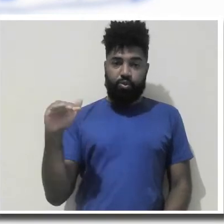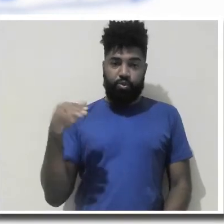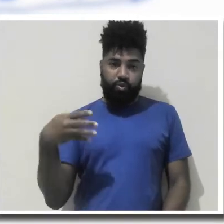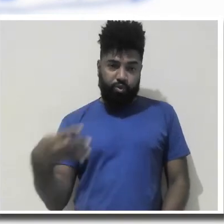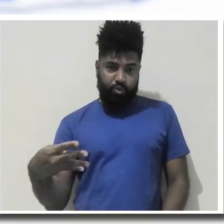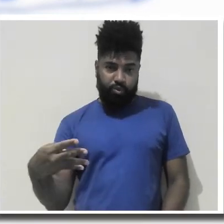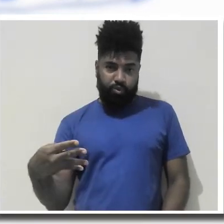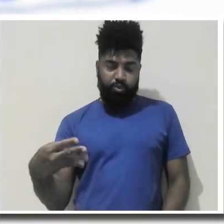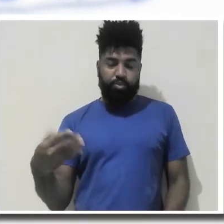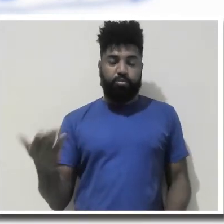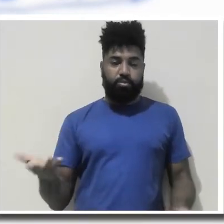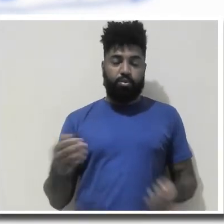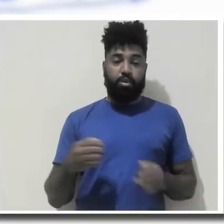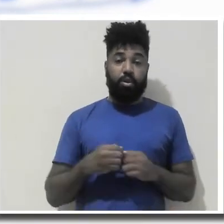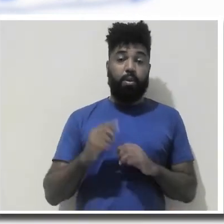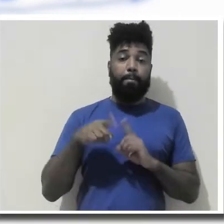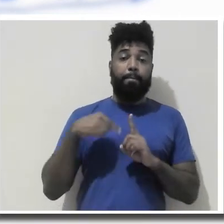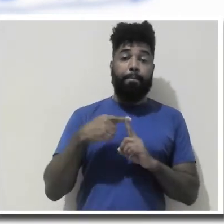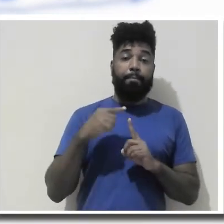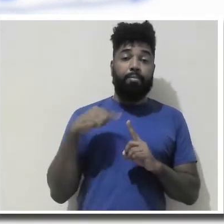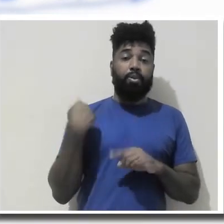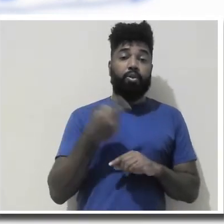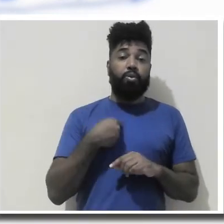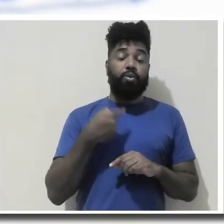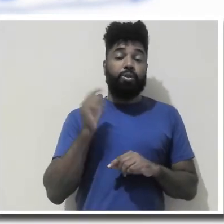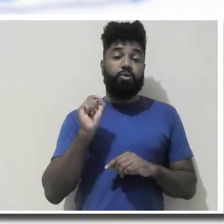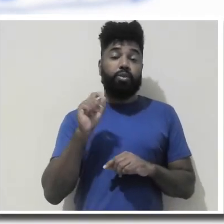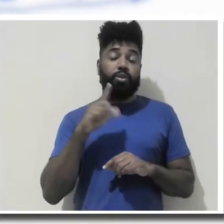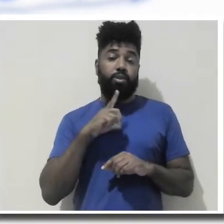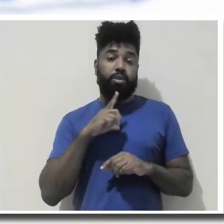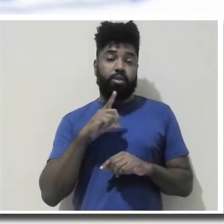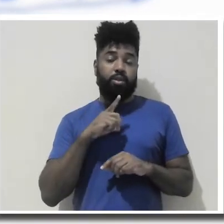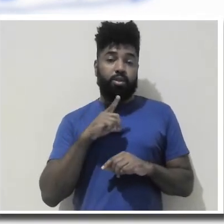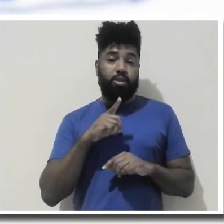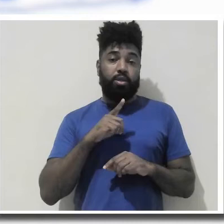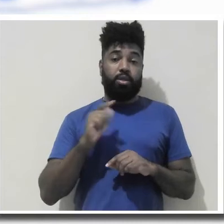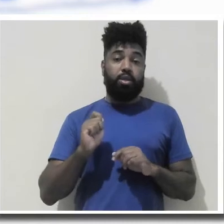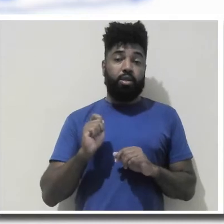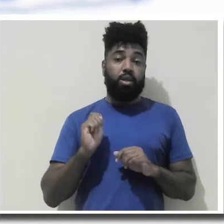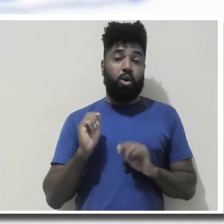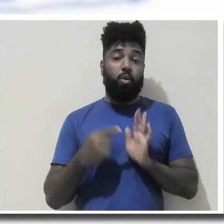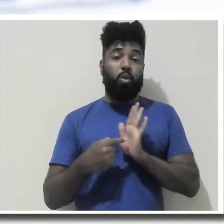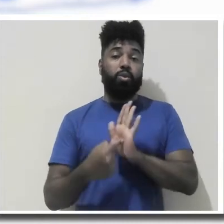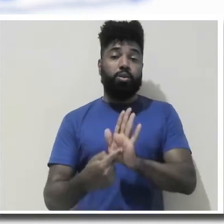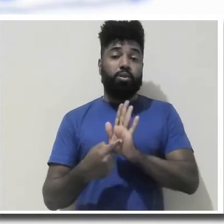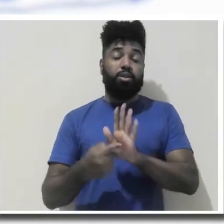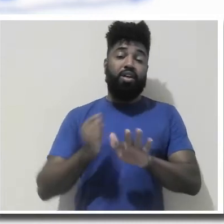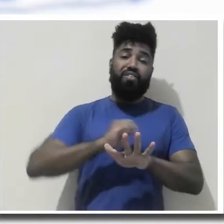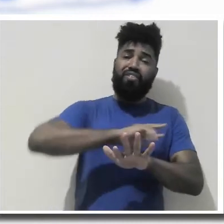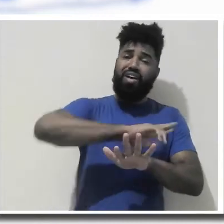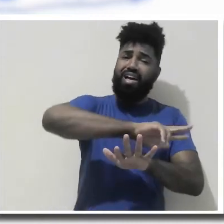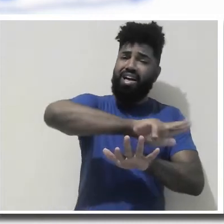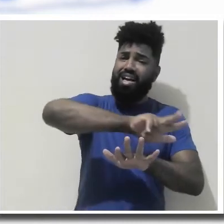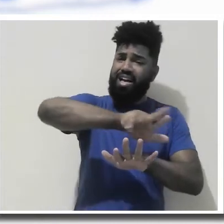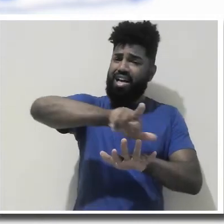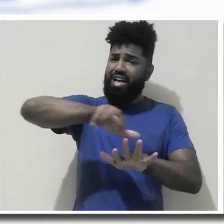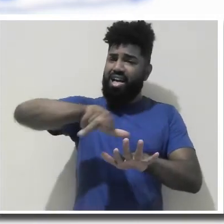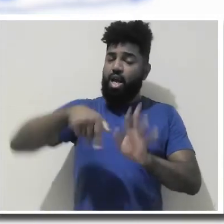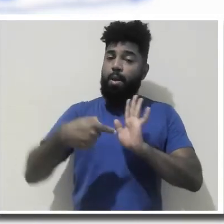2/4. Conseguimos mais do que isso, conseguimos infinitas representações para ele, para mostrar que ele é um